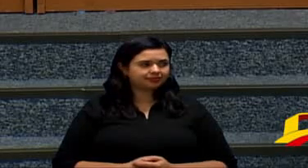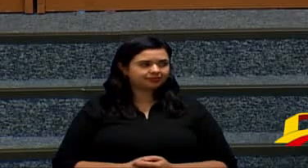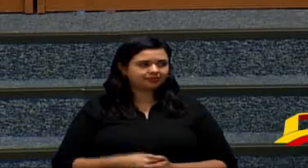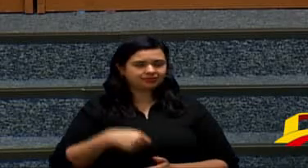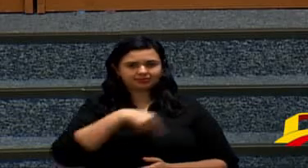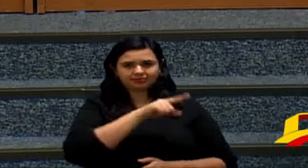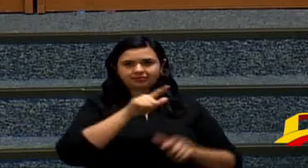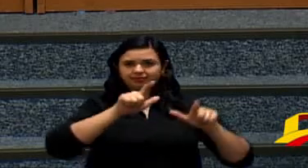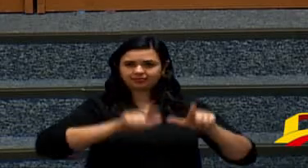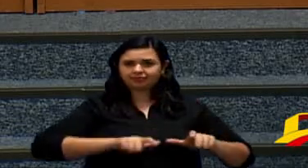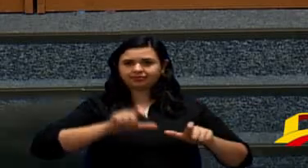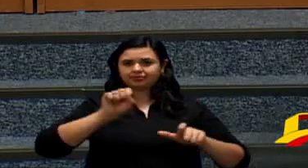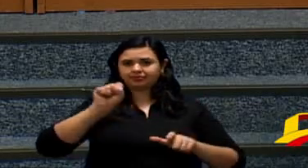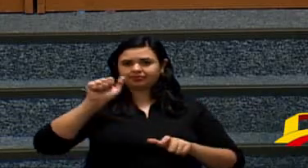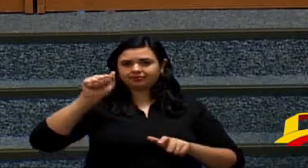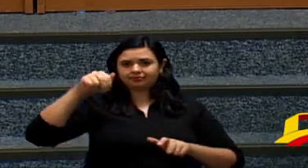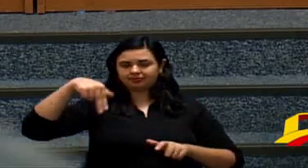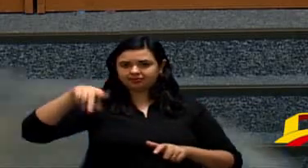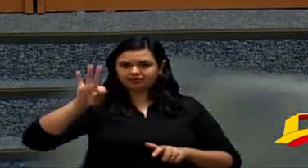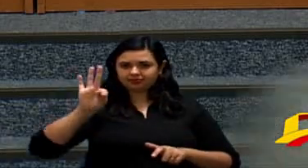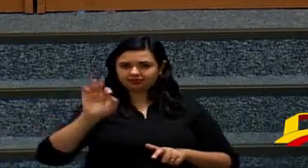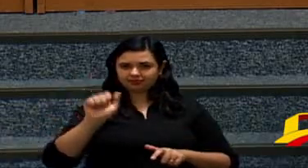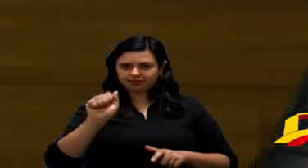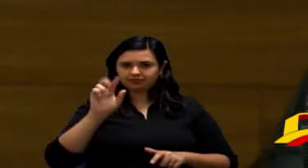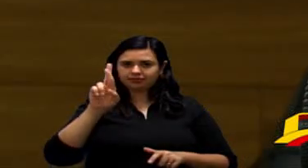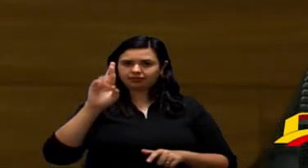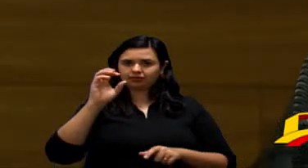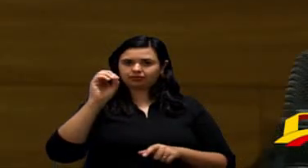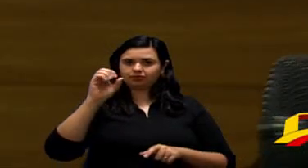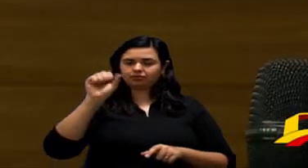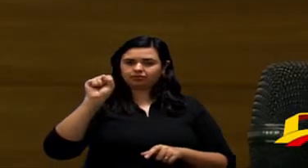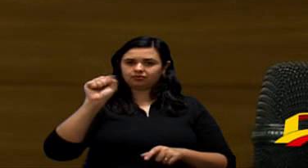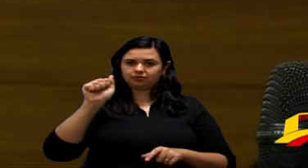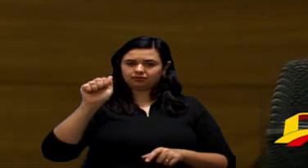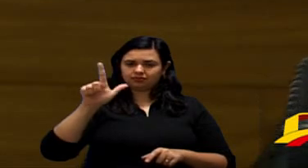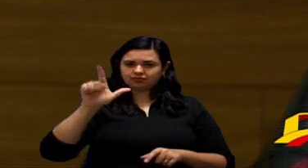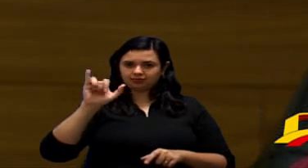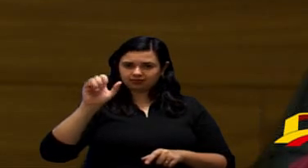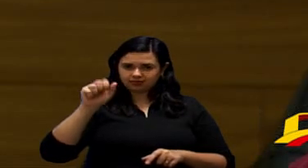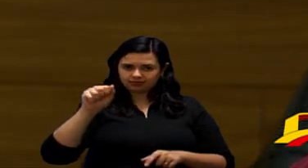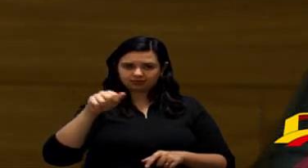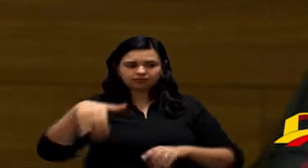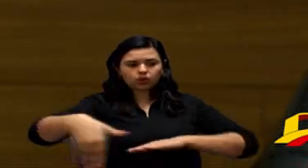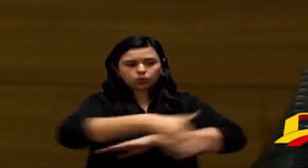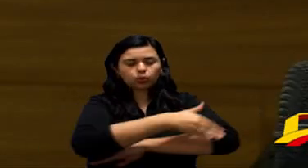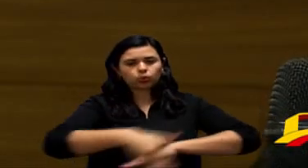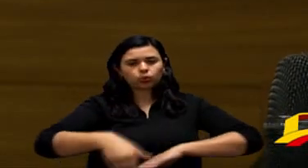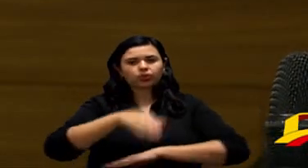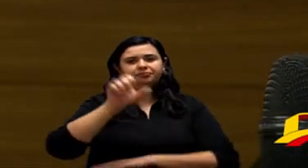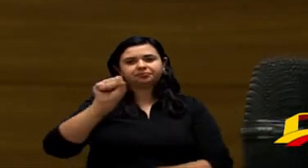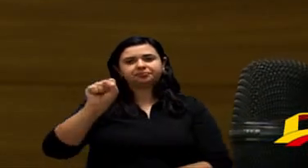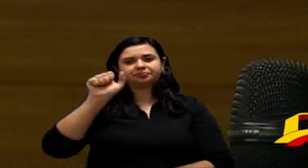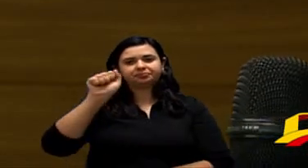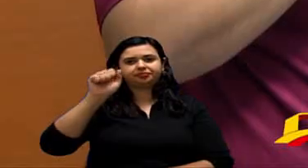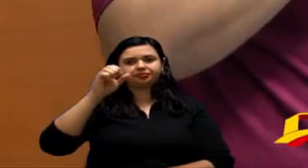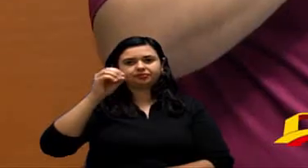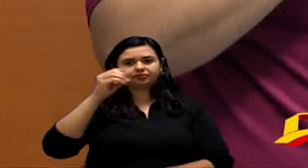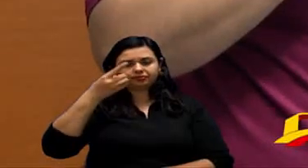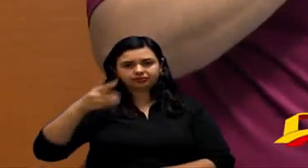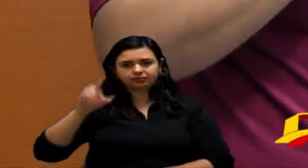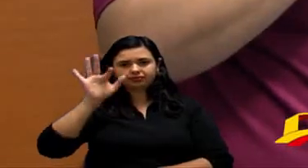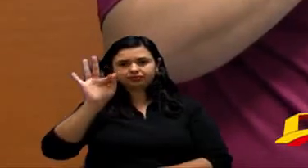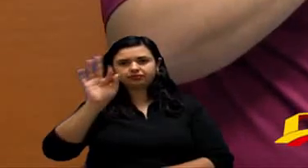Santa Rosália na Avenida São Francisco Então quem gosta de um bom churrasco um churrasco americano um grelhado